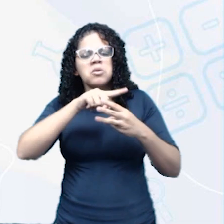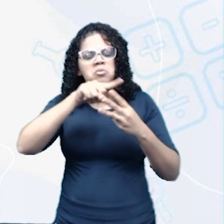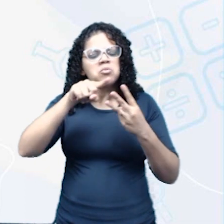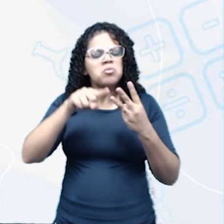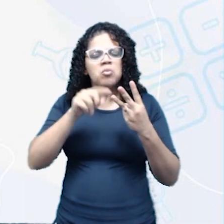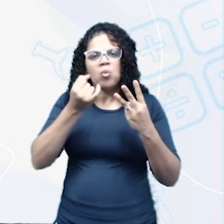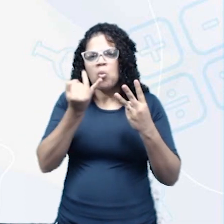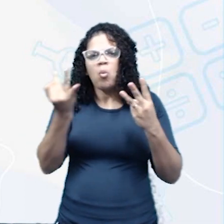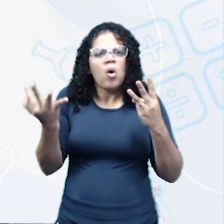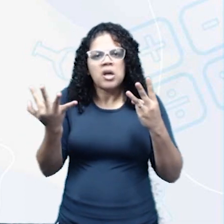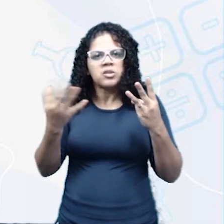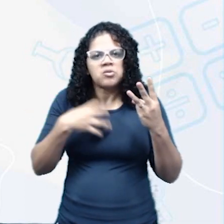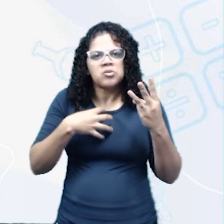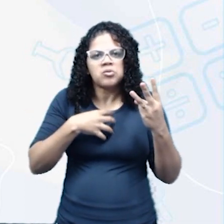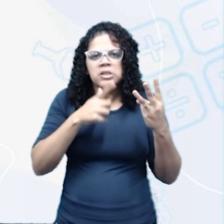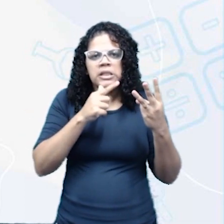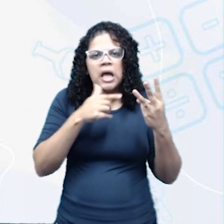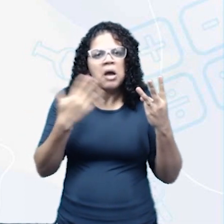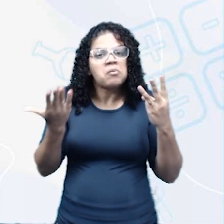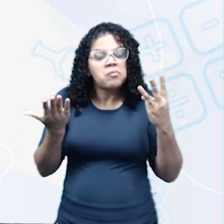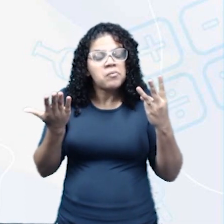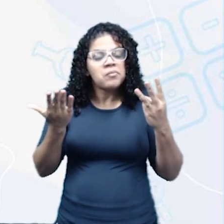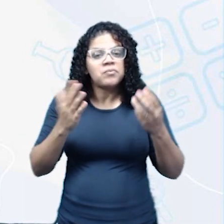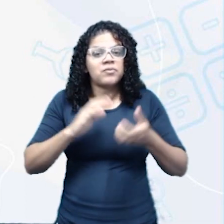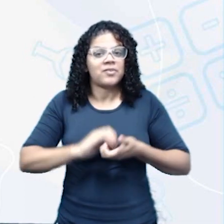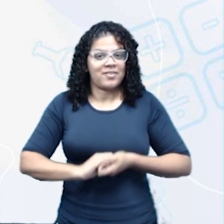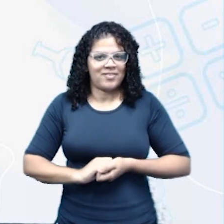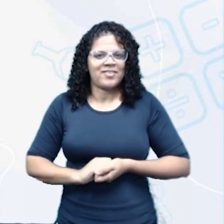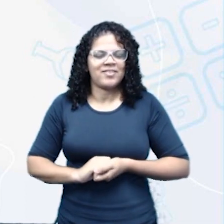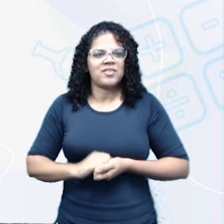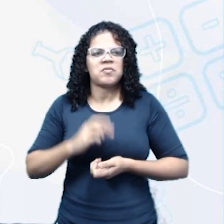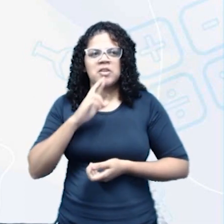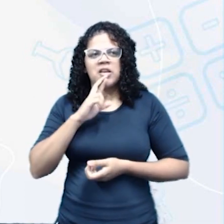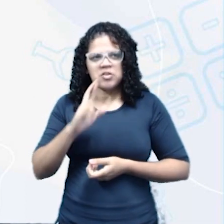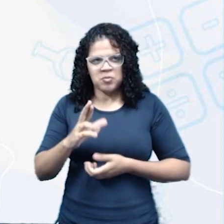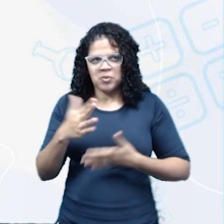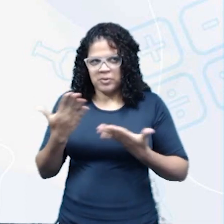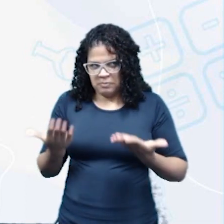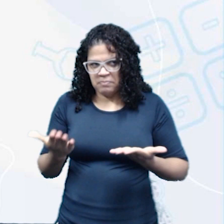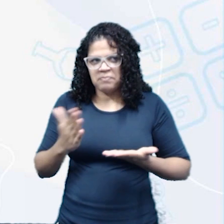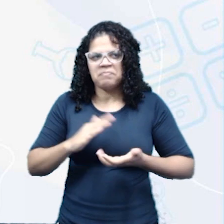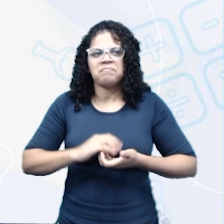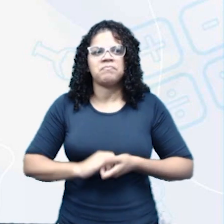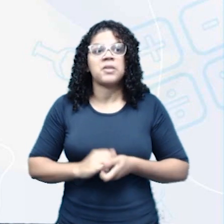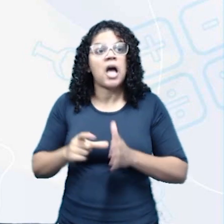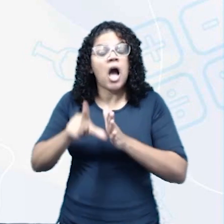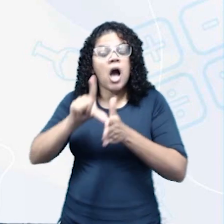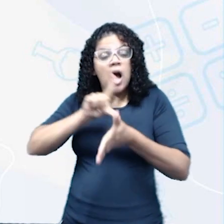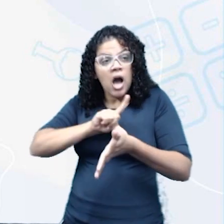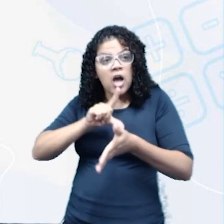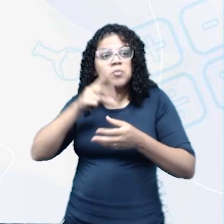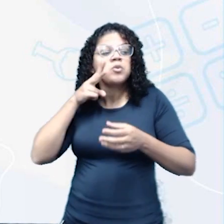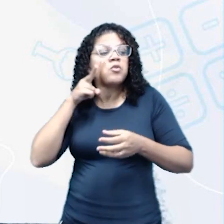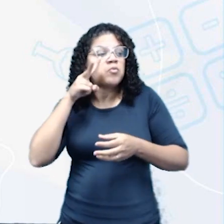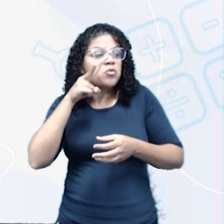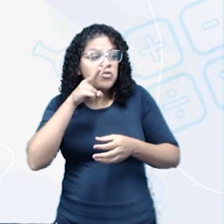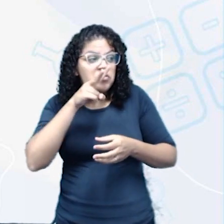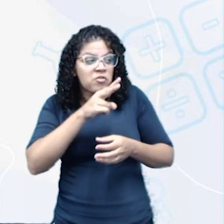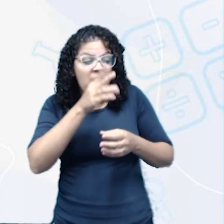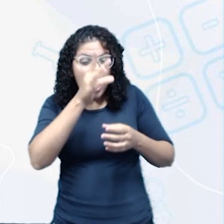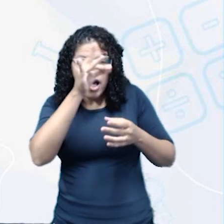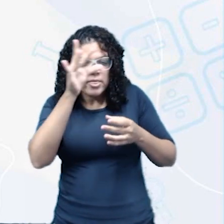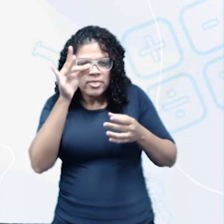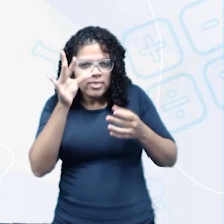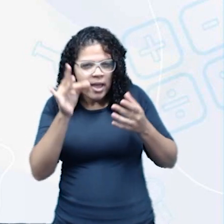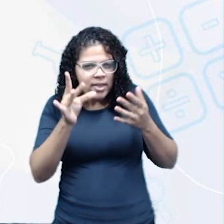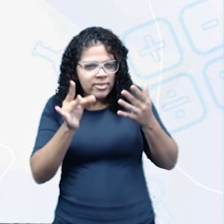nessa imagem? Vamos para a resposta. Antes de dar a resposta, a gente pode ver aqui também um detalhe que pode ter